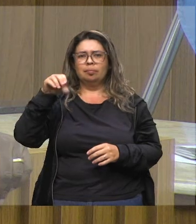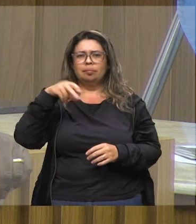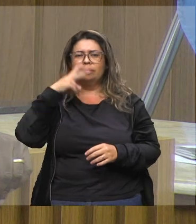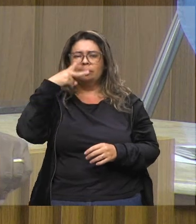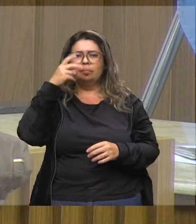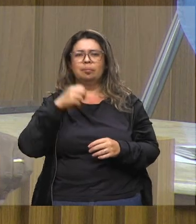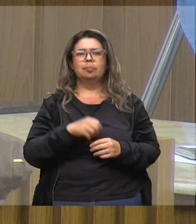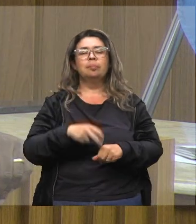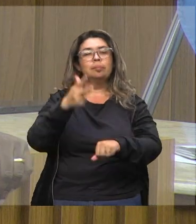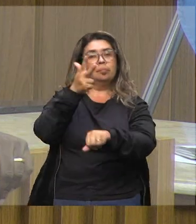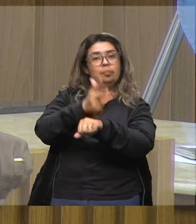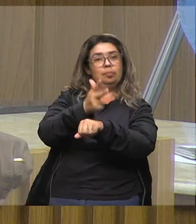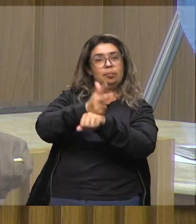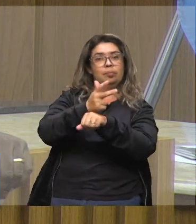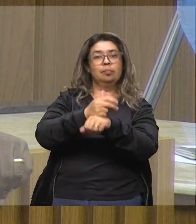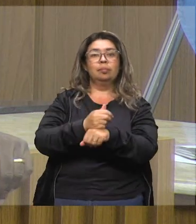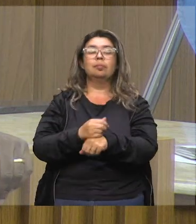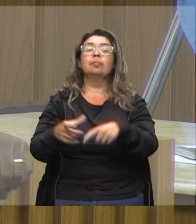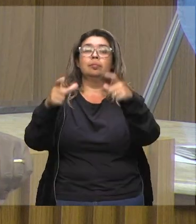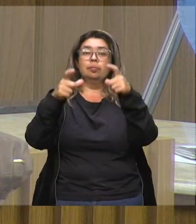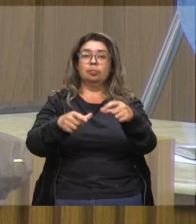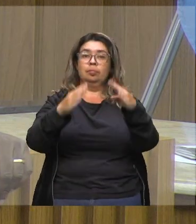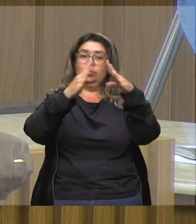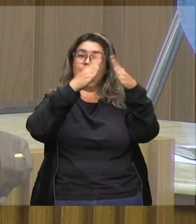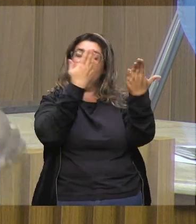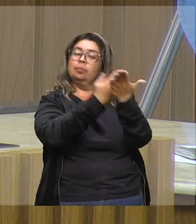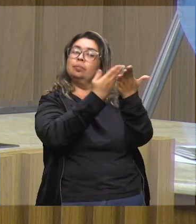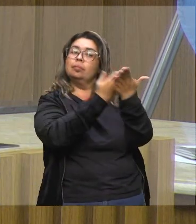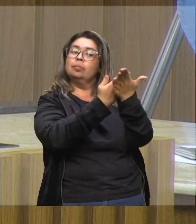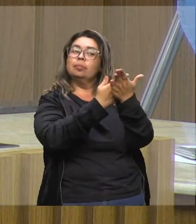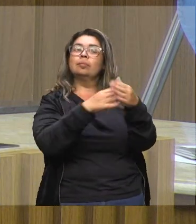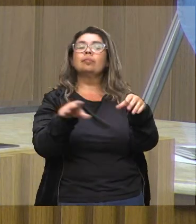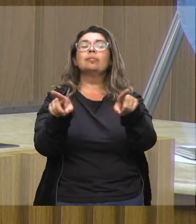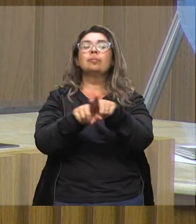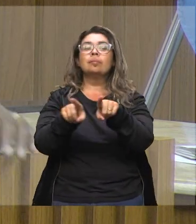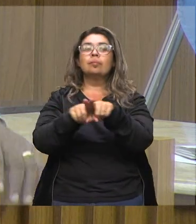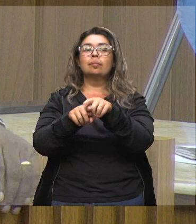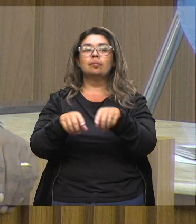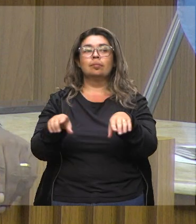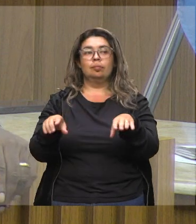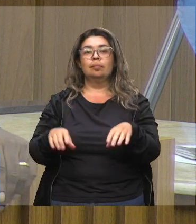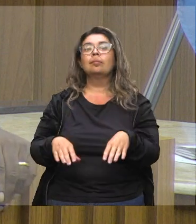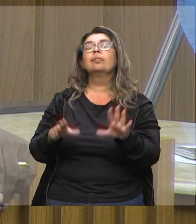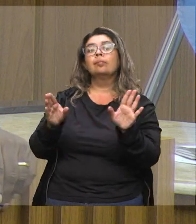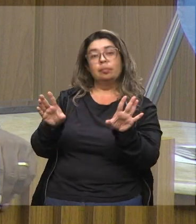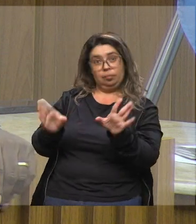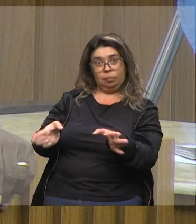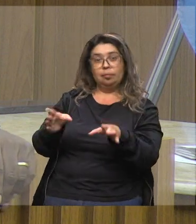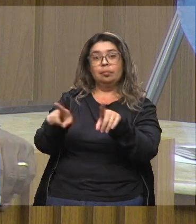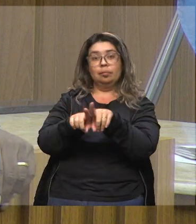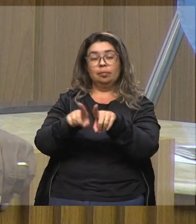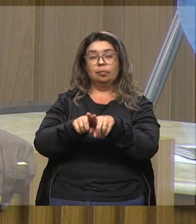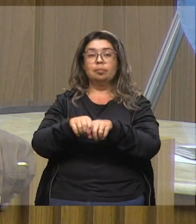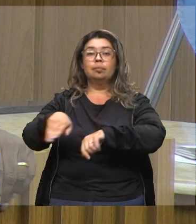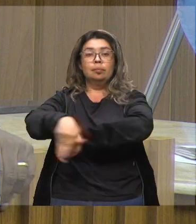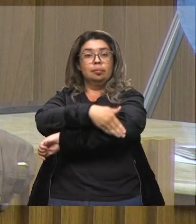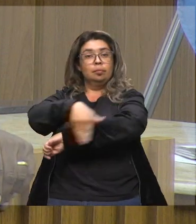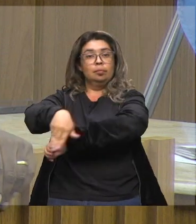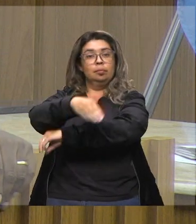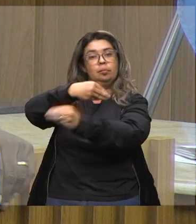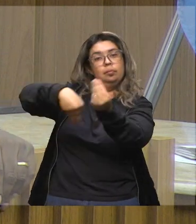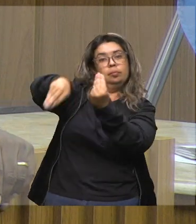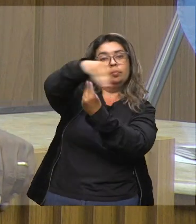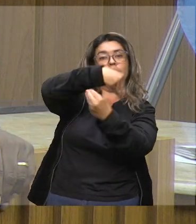que foram instaladas nas escolas, já tem nas escolas, agora nas vias adjacentes às escolas, também